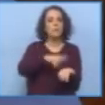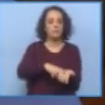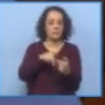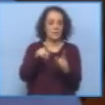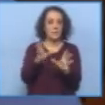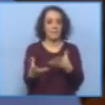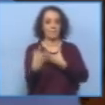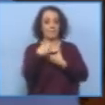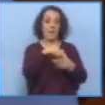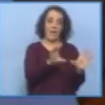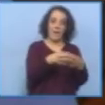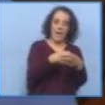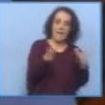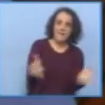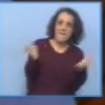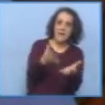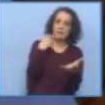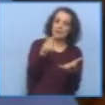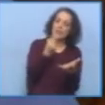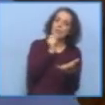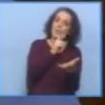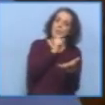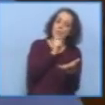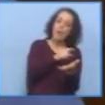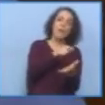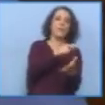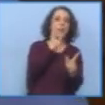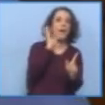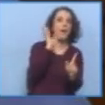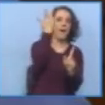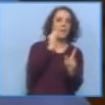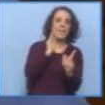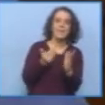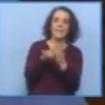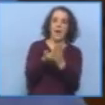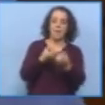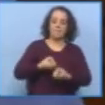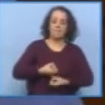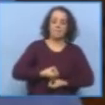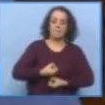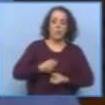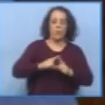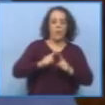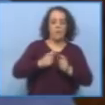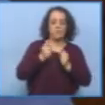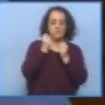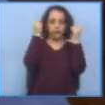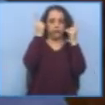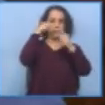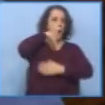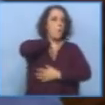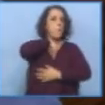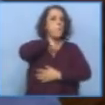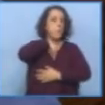aí a pastoral juvenil pode gerar ocasiões exatamente. De reativar... É isso que se tem pretendido e que se tem